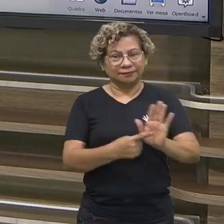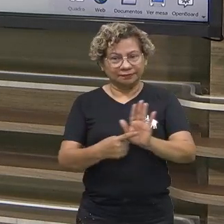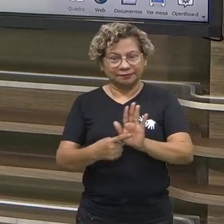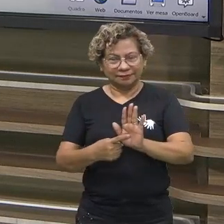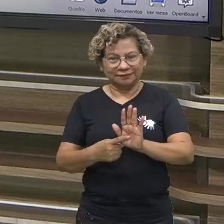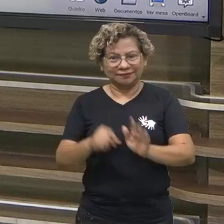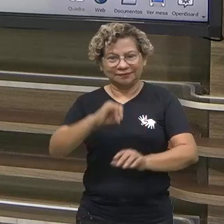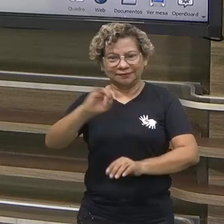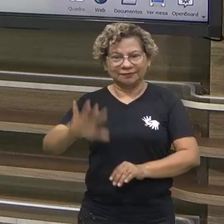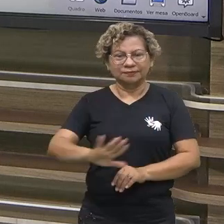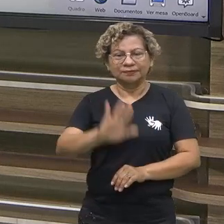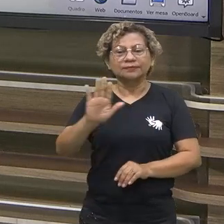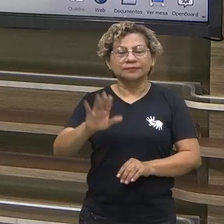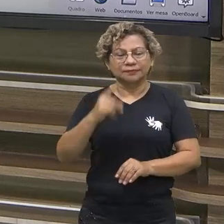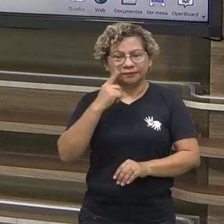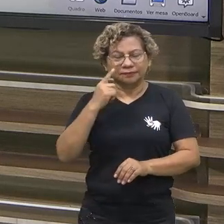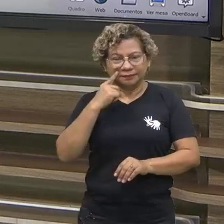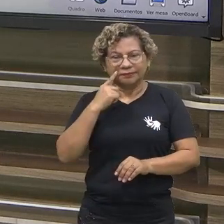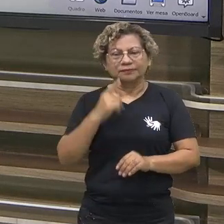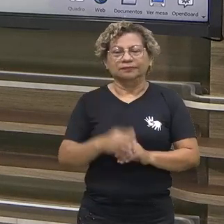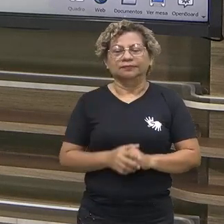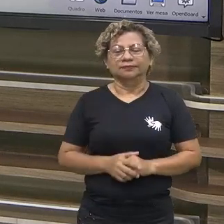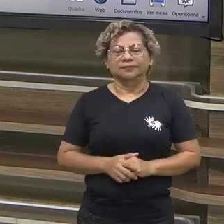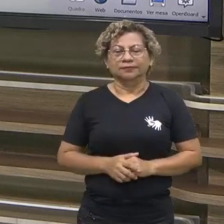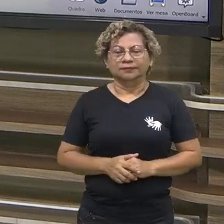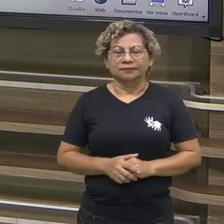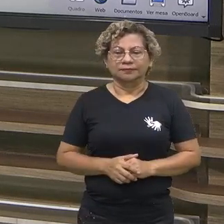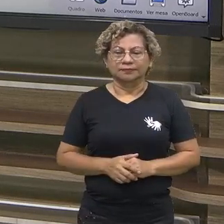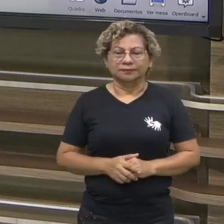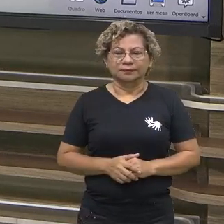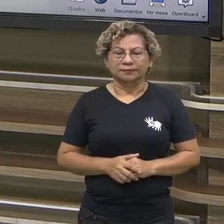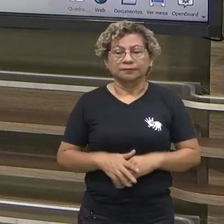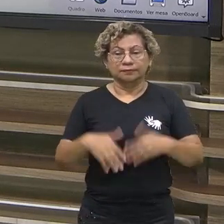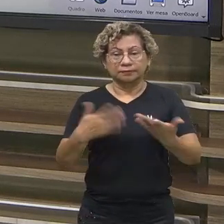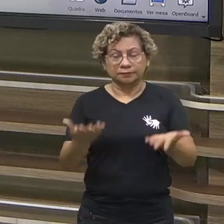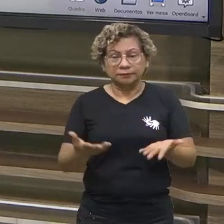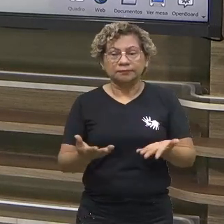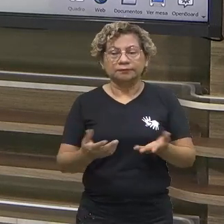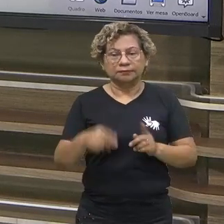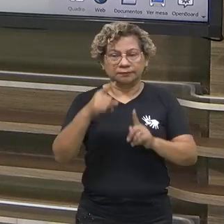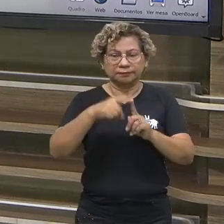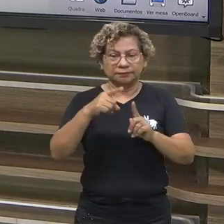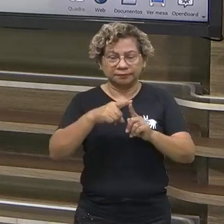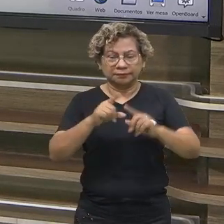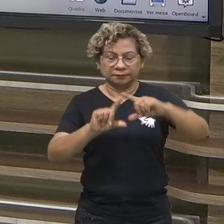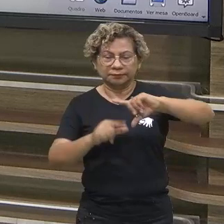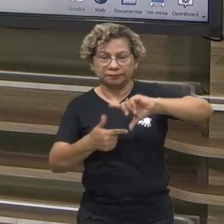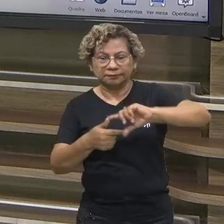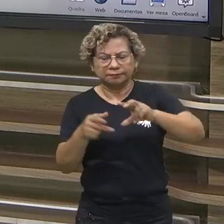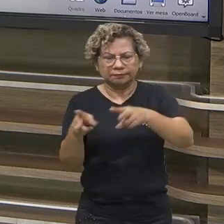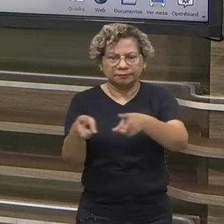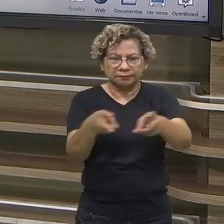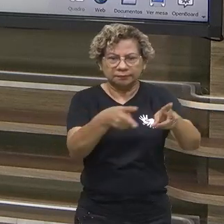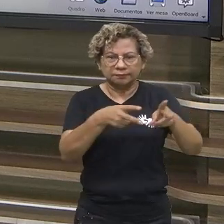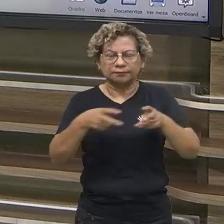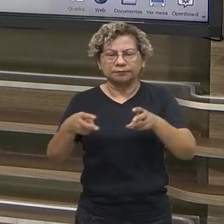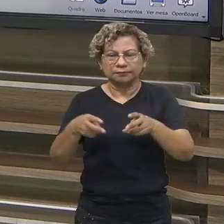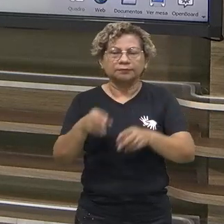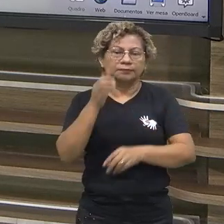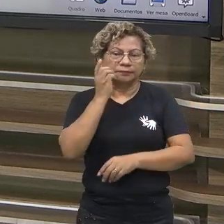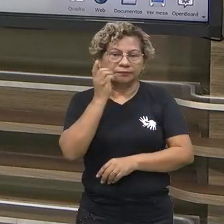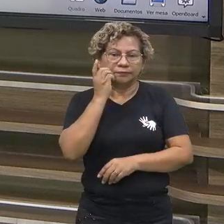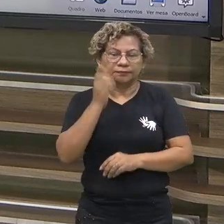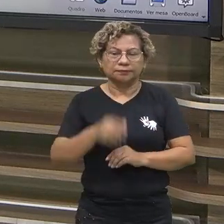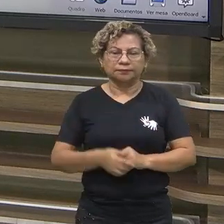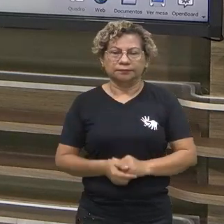se encaixa no formato de um retângulo. Então, as formas geométricas a gente consegue perceber elas no nosso dia a